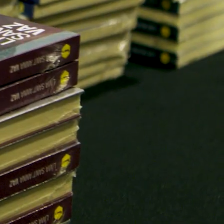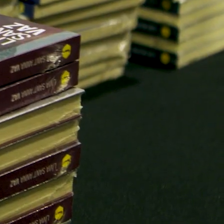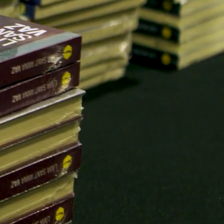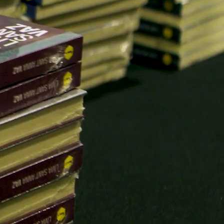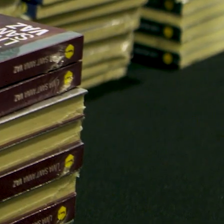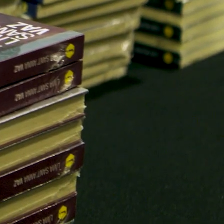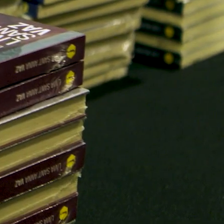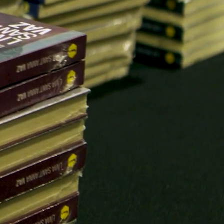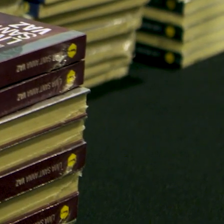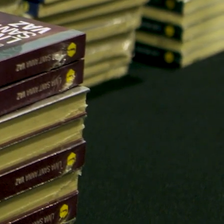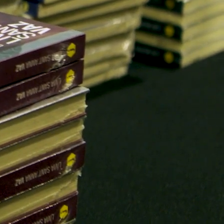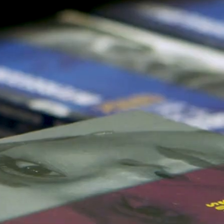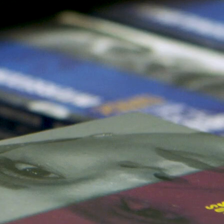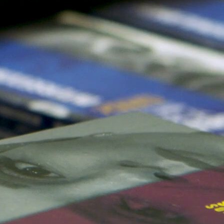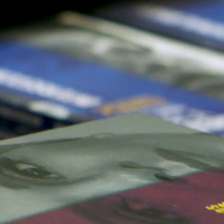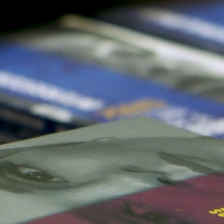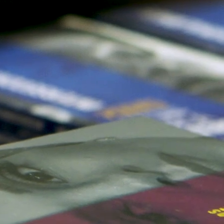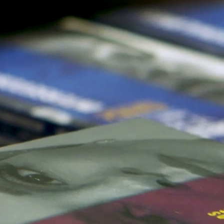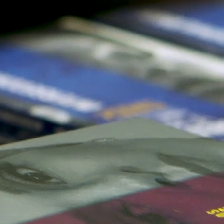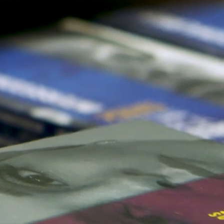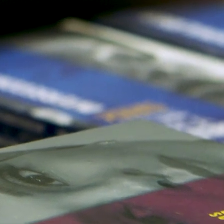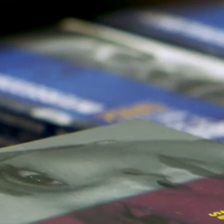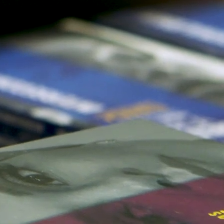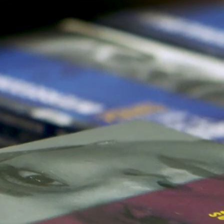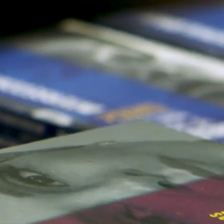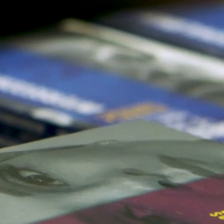apagar as